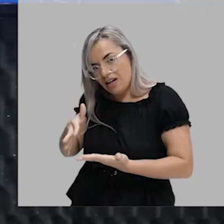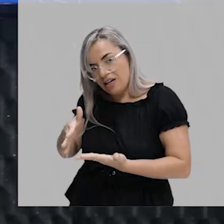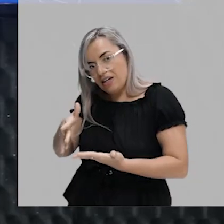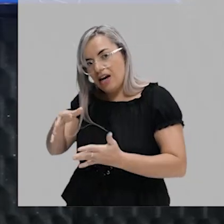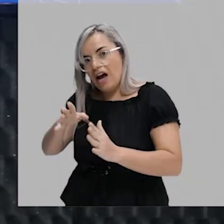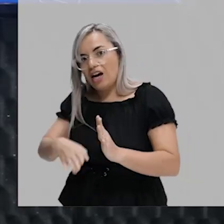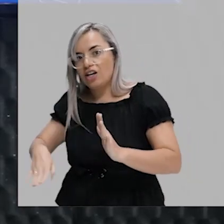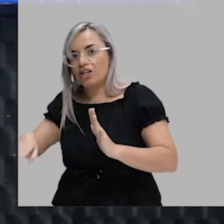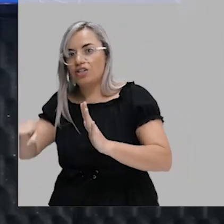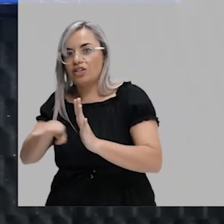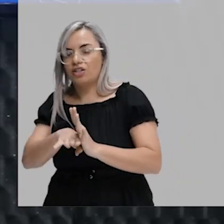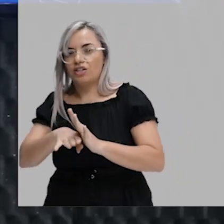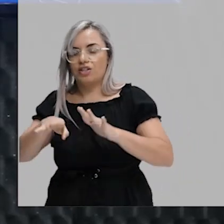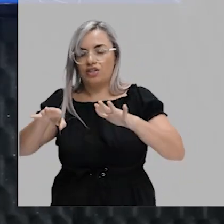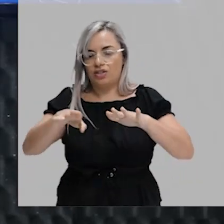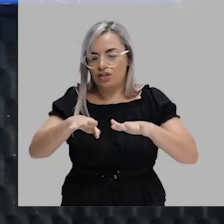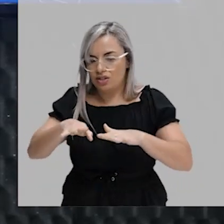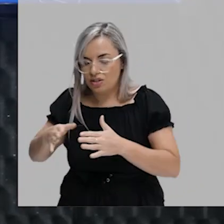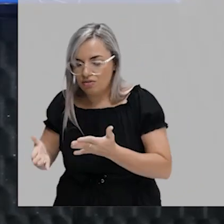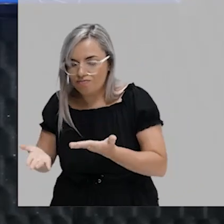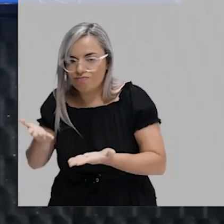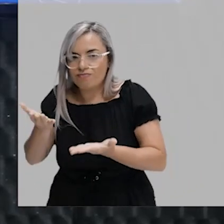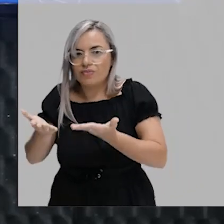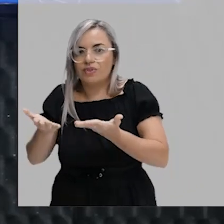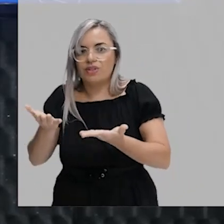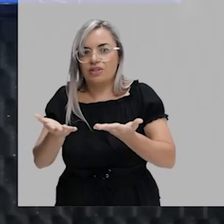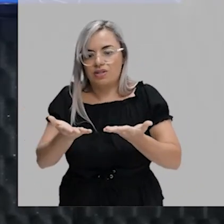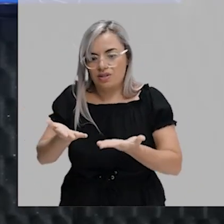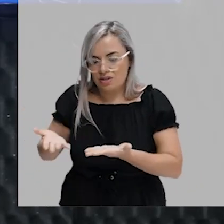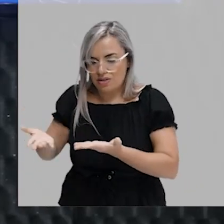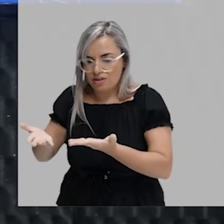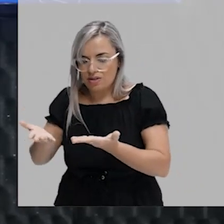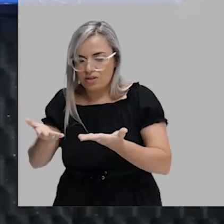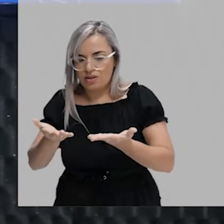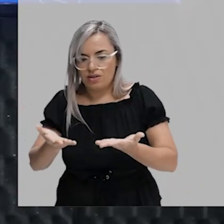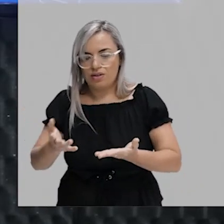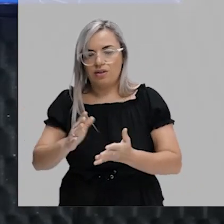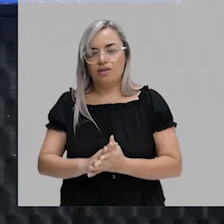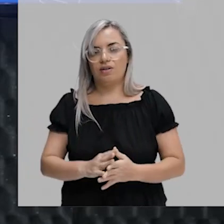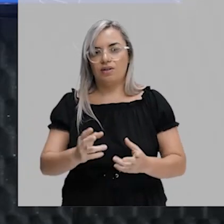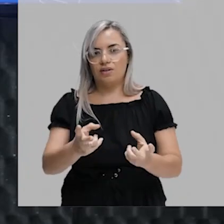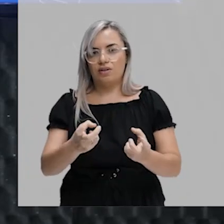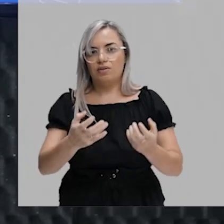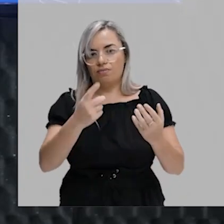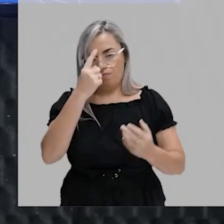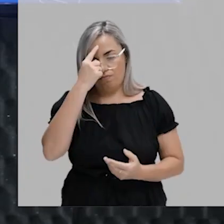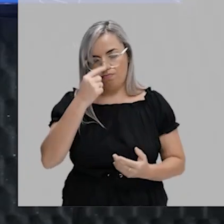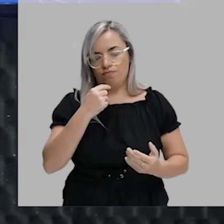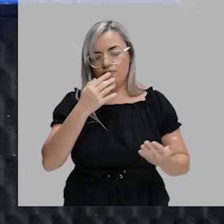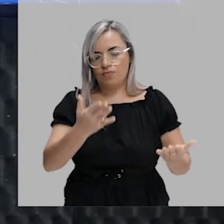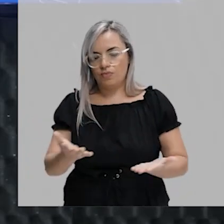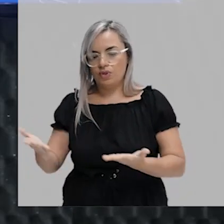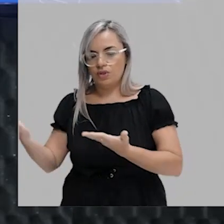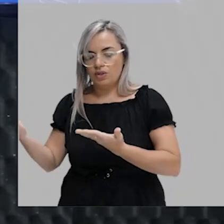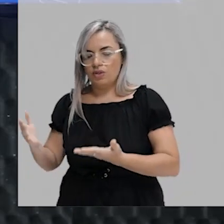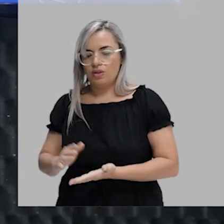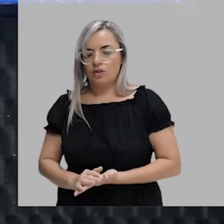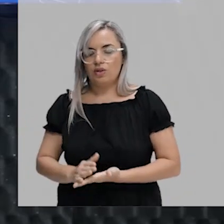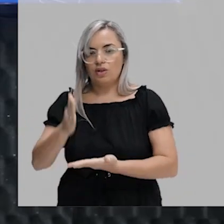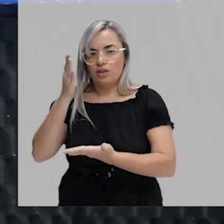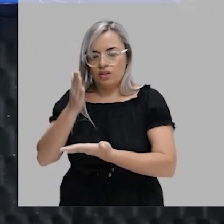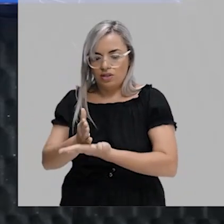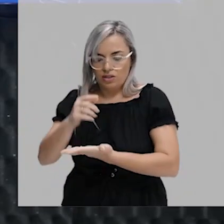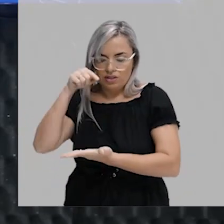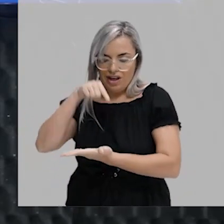mesma concentração, ou seja, ficarão isotônica. Então percebam que teve uma diminuição no volume de água dessa